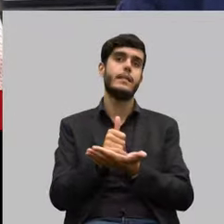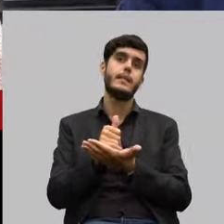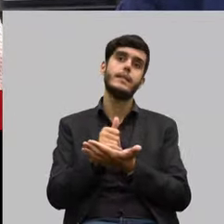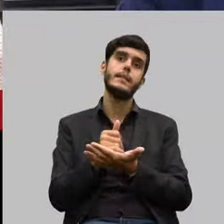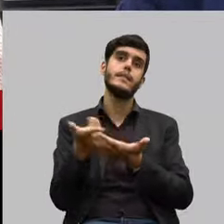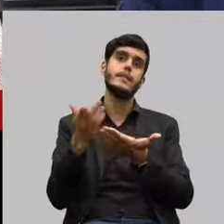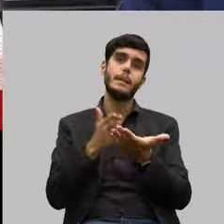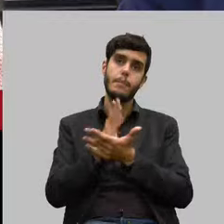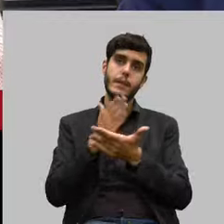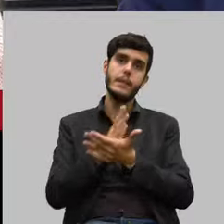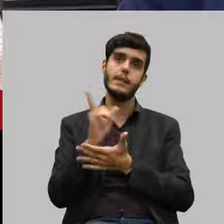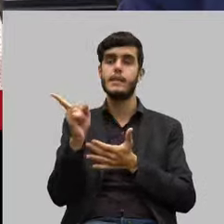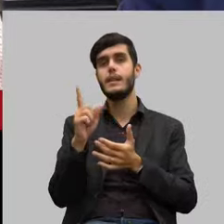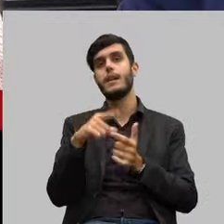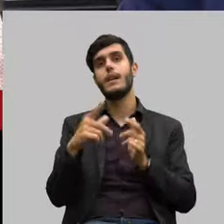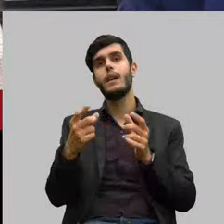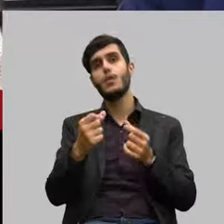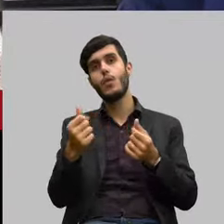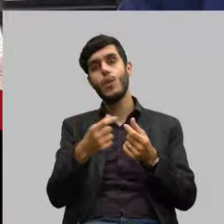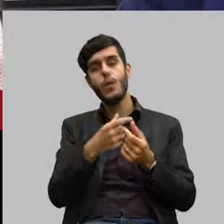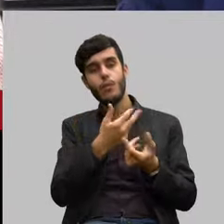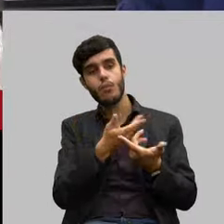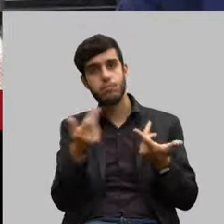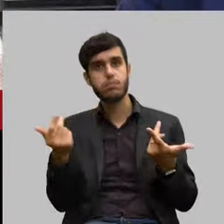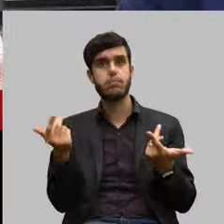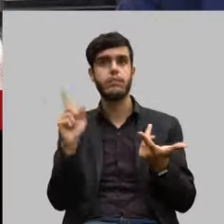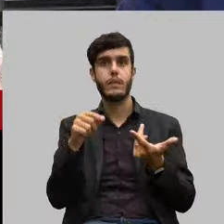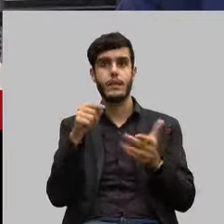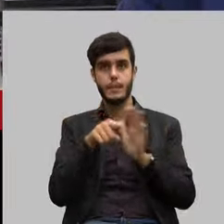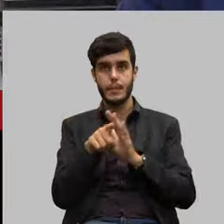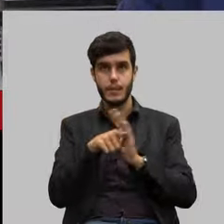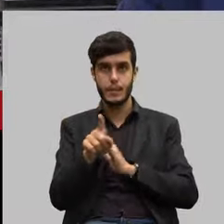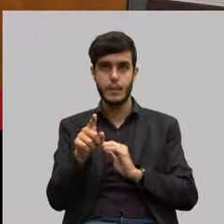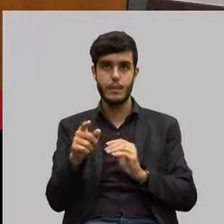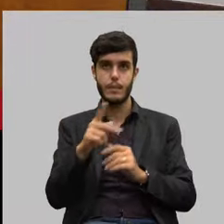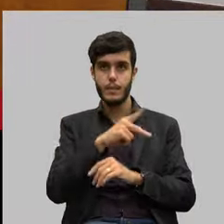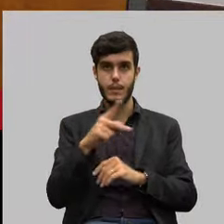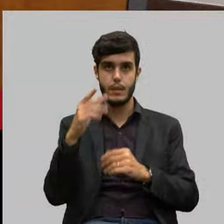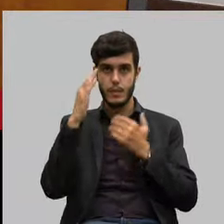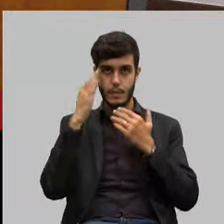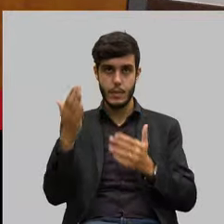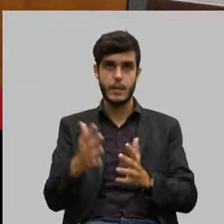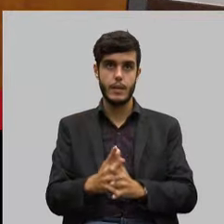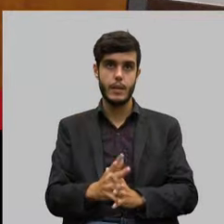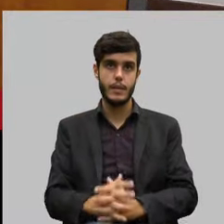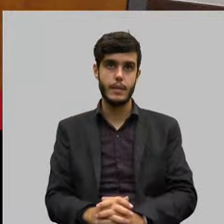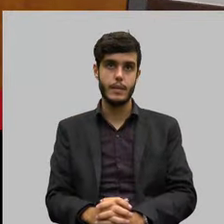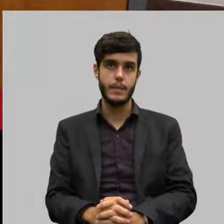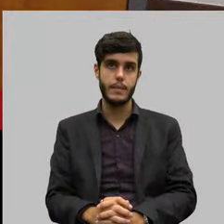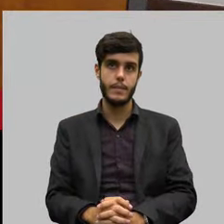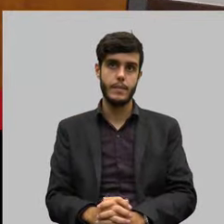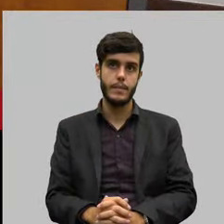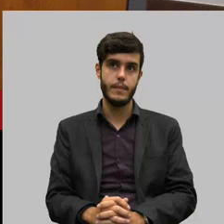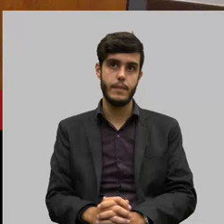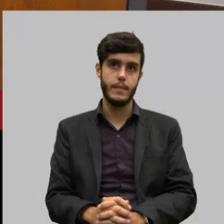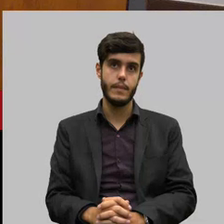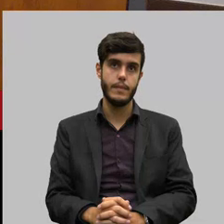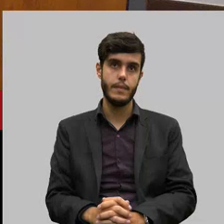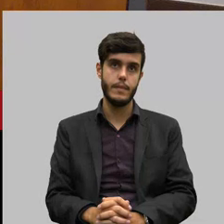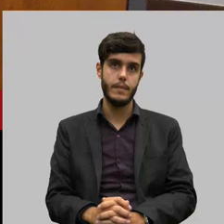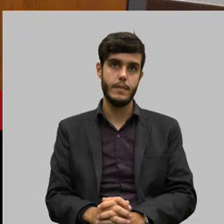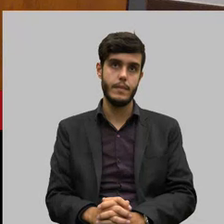de patrimônio sem informações técnicas são esses os meus questionamentos Presidente Obrigado palavra secretário de fazenda Luiz